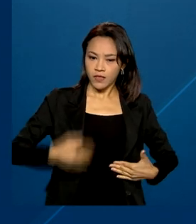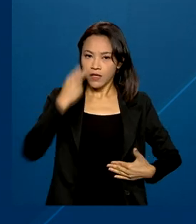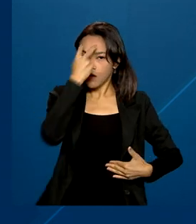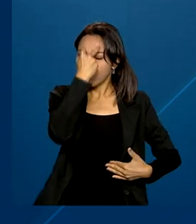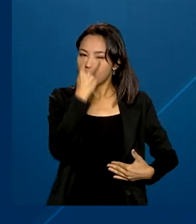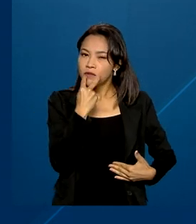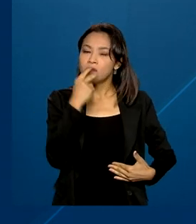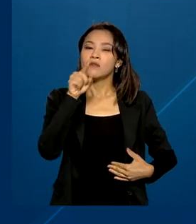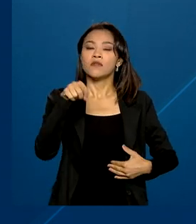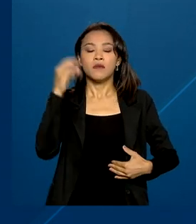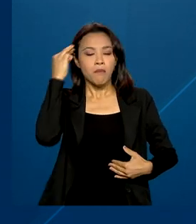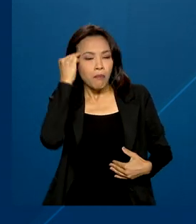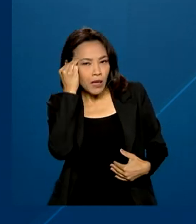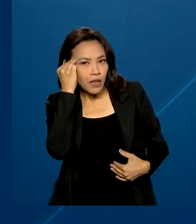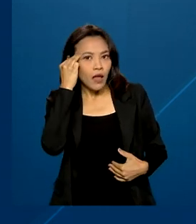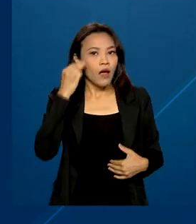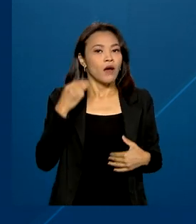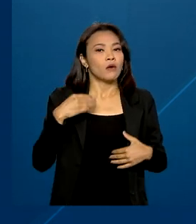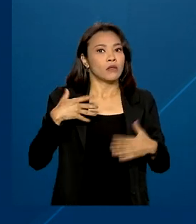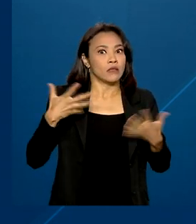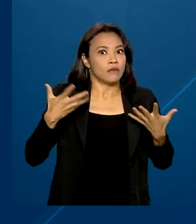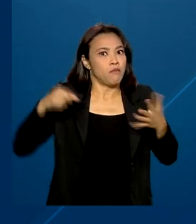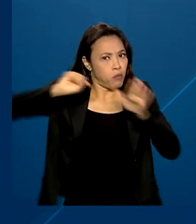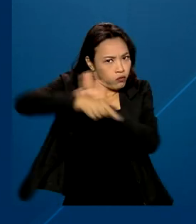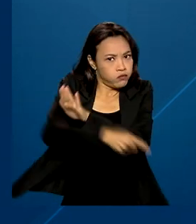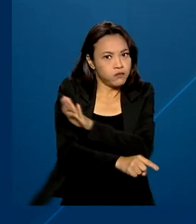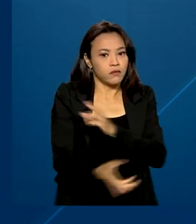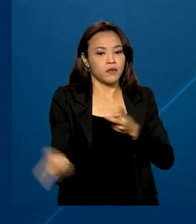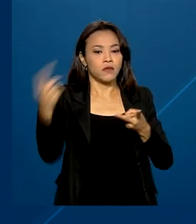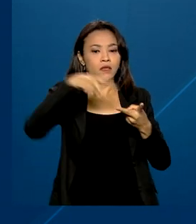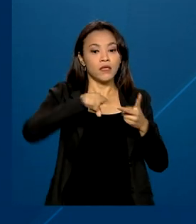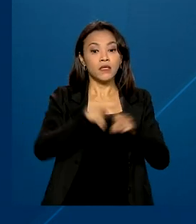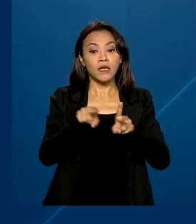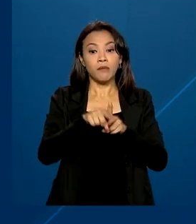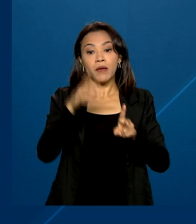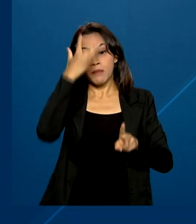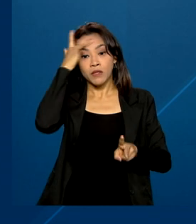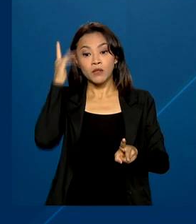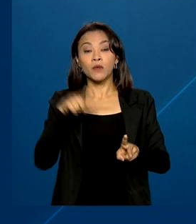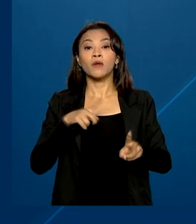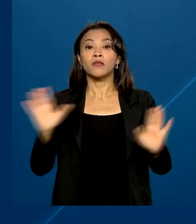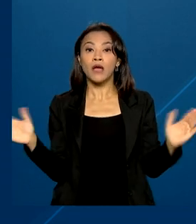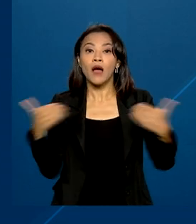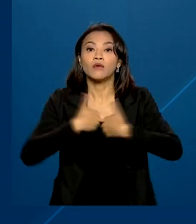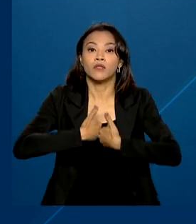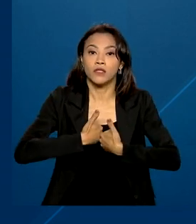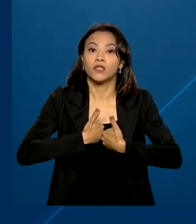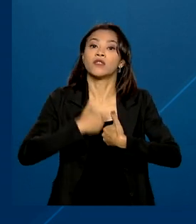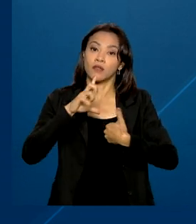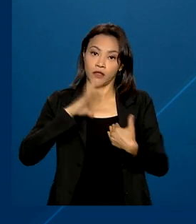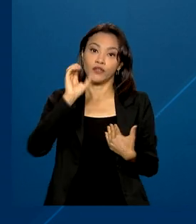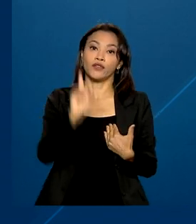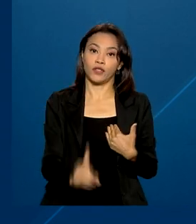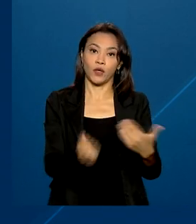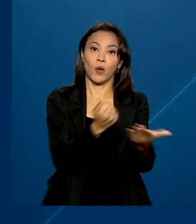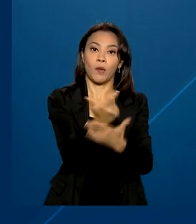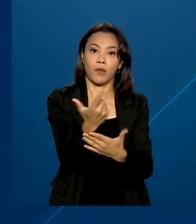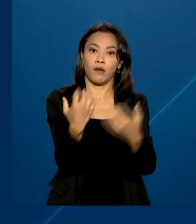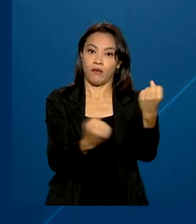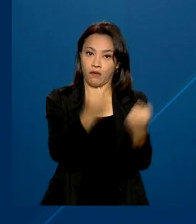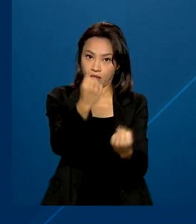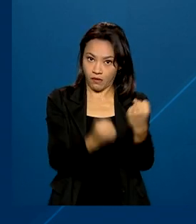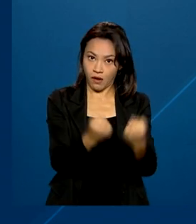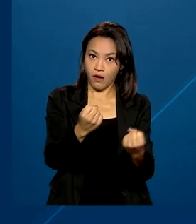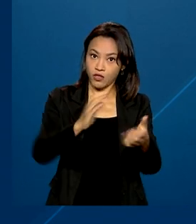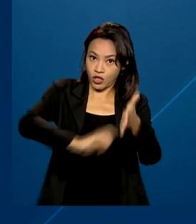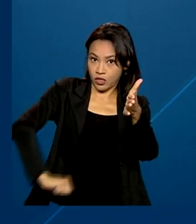mental severa ou profunda e pessoas com transtorno do espectro autista. O único veto à nova